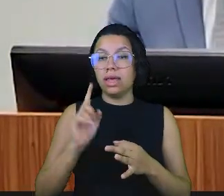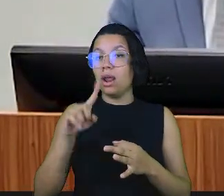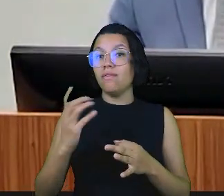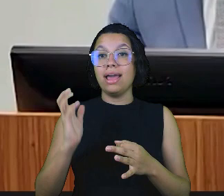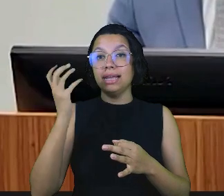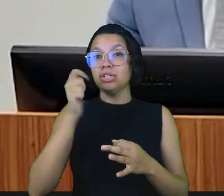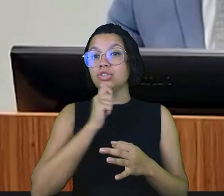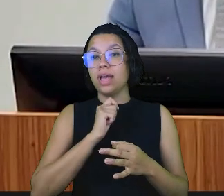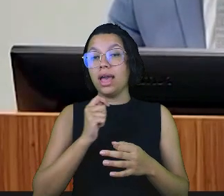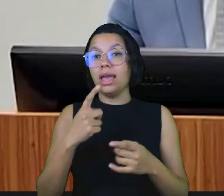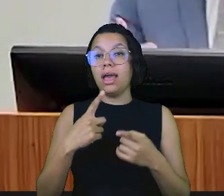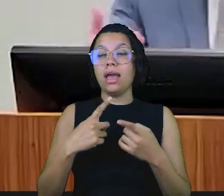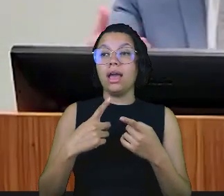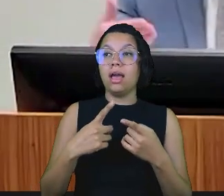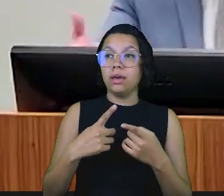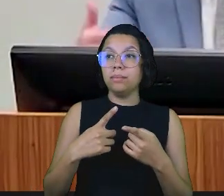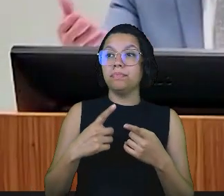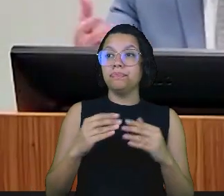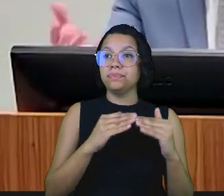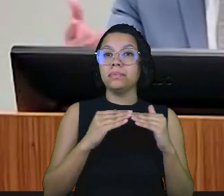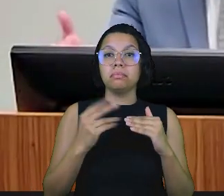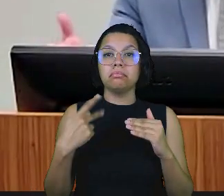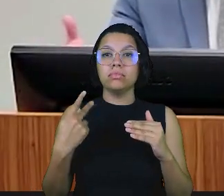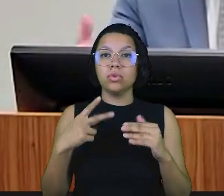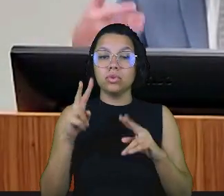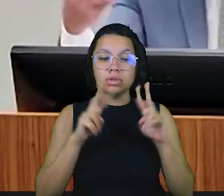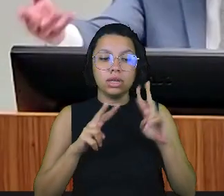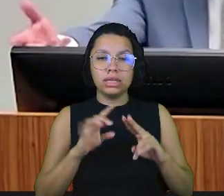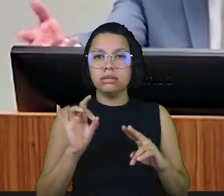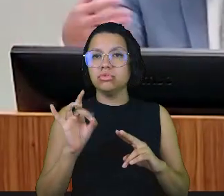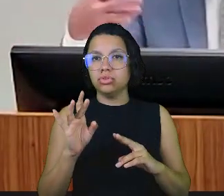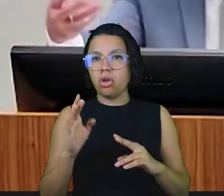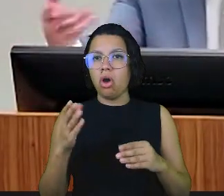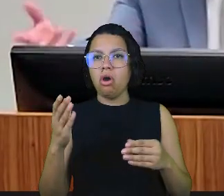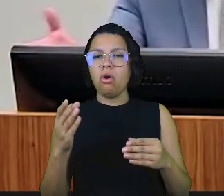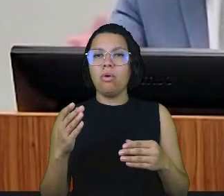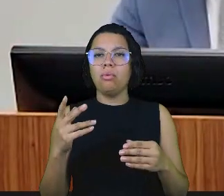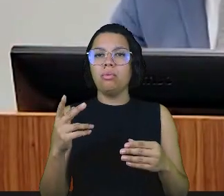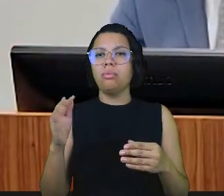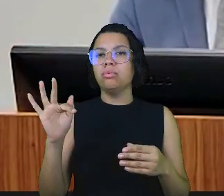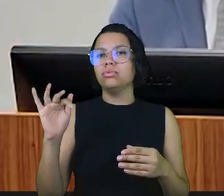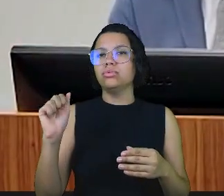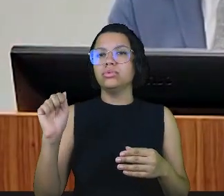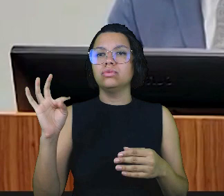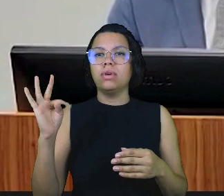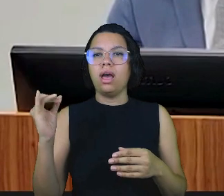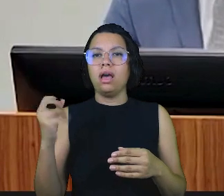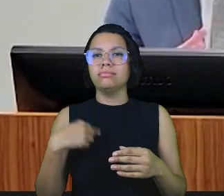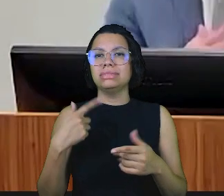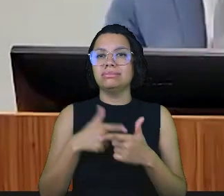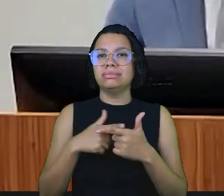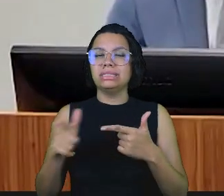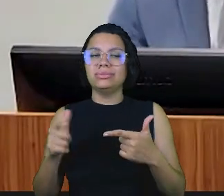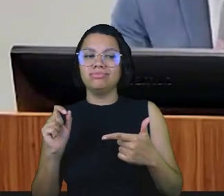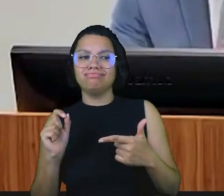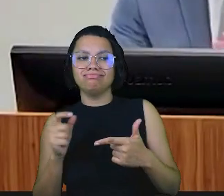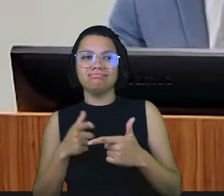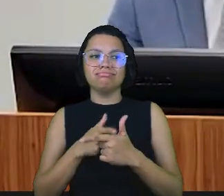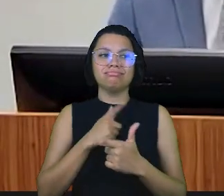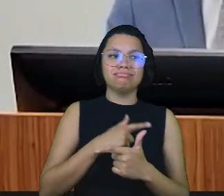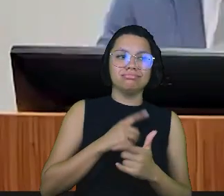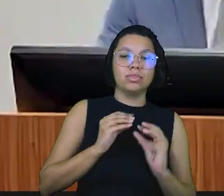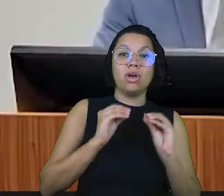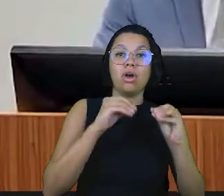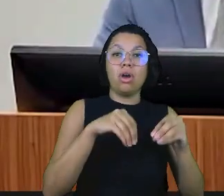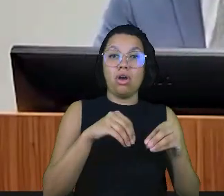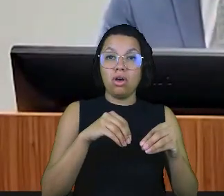que analisamos apenas os fatos, ficamos divididos em relação à atribuição da consequência jurídica. Mas me parece, meus